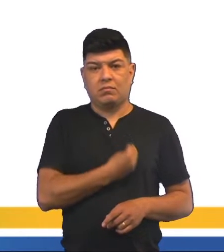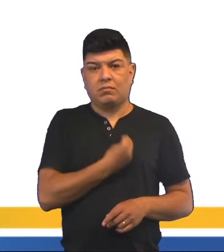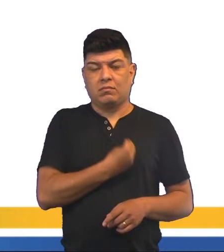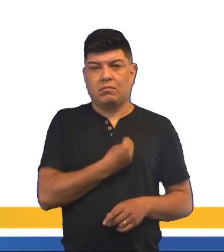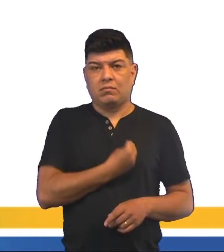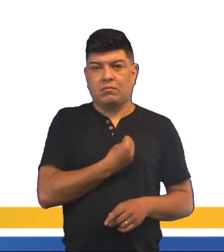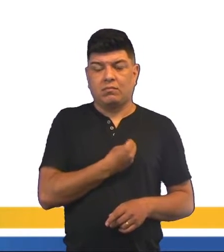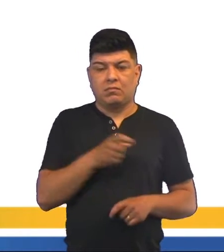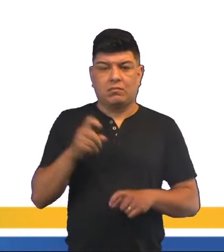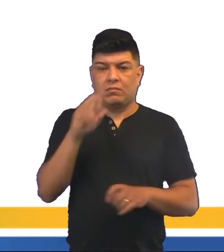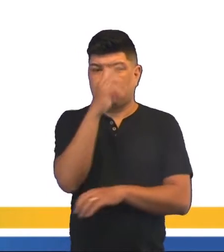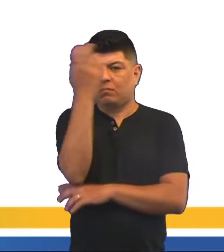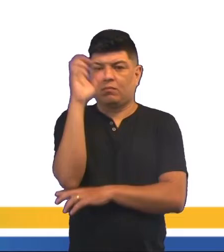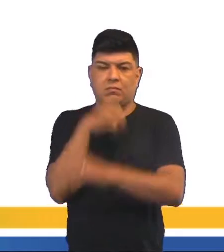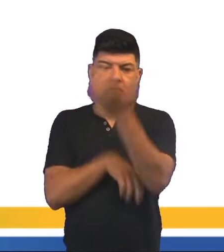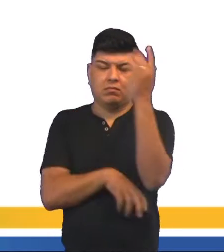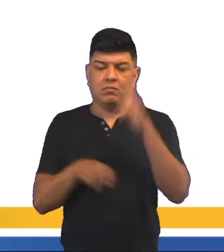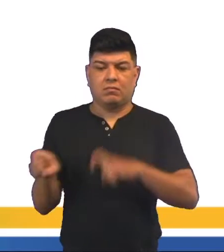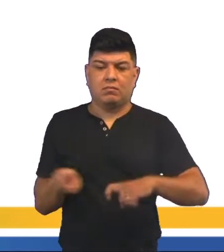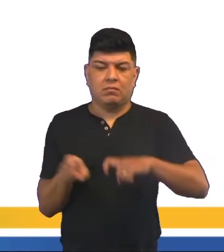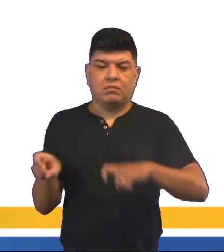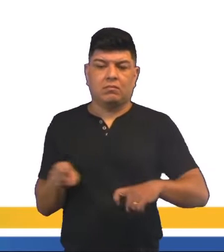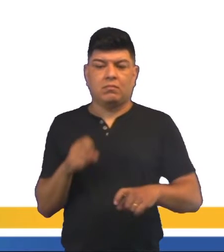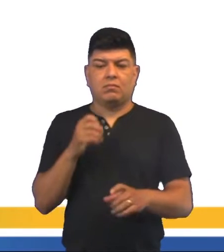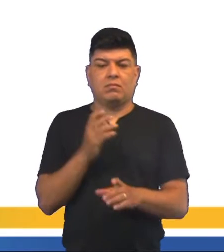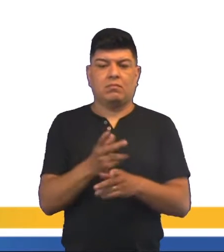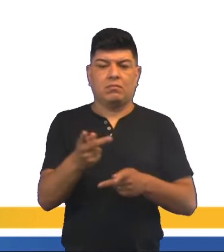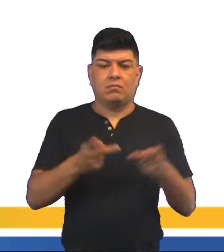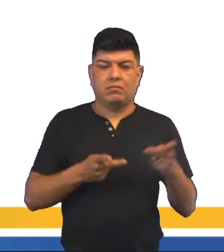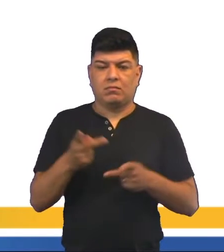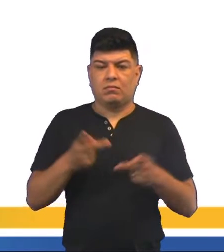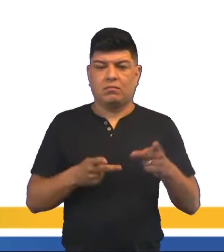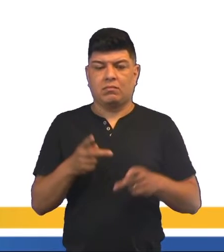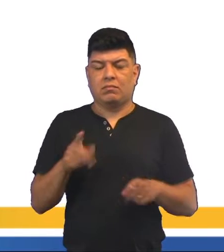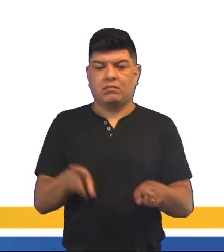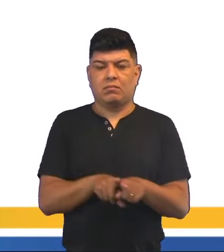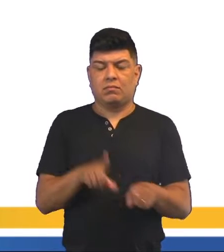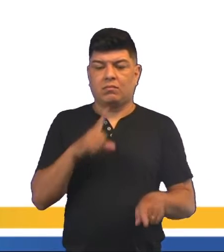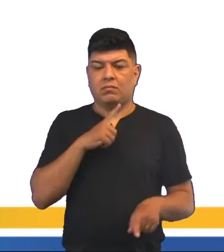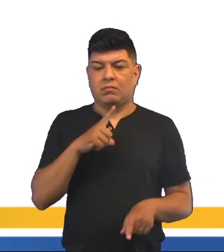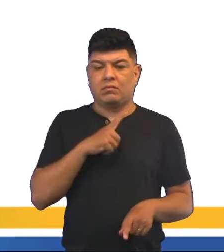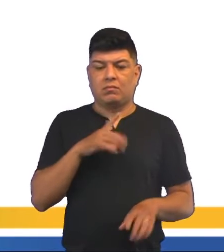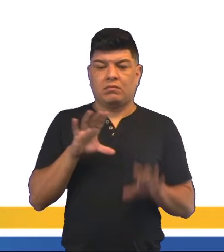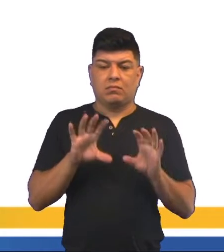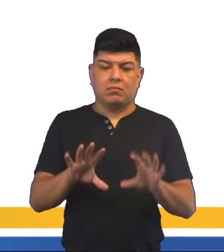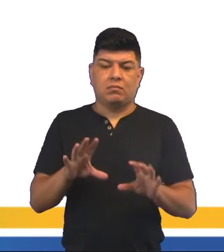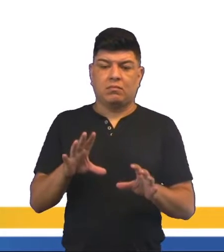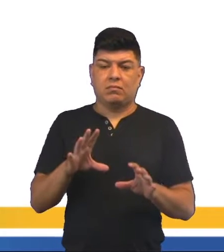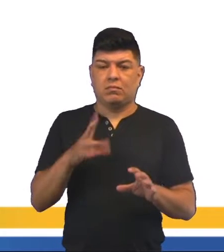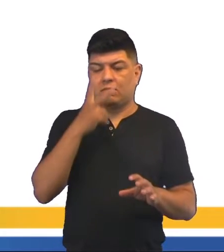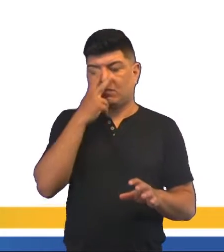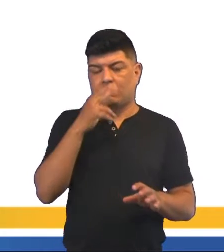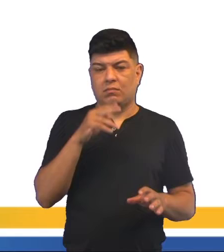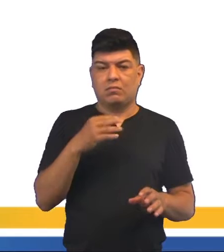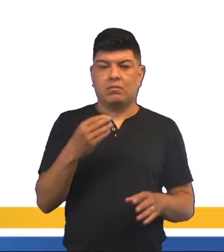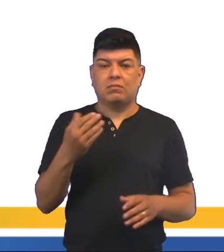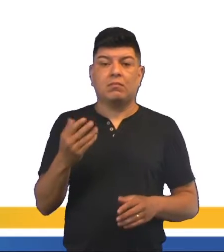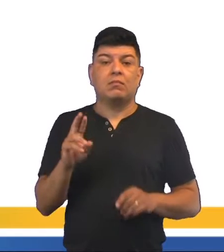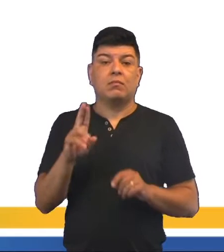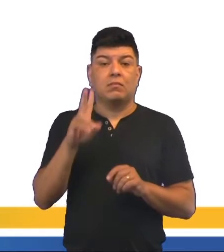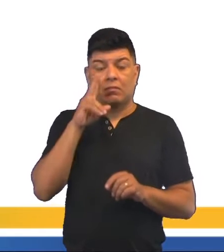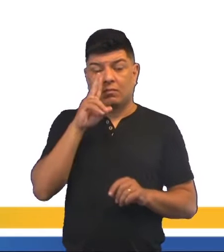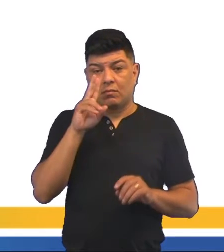áreas de florestas, né, ou rurais dirigidas por projetos de assentamento, né. Nesse sentido, os assentamentos eles serviam